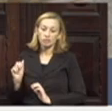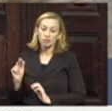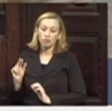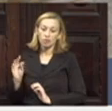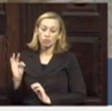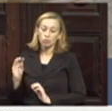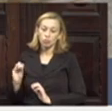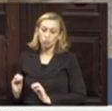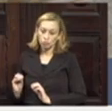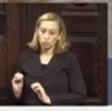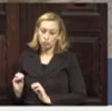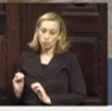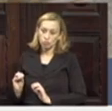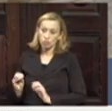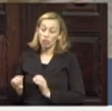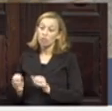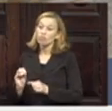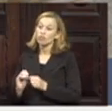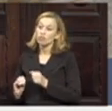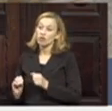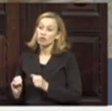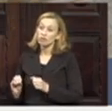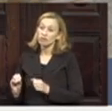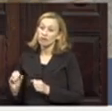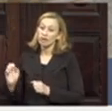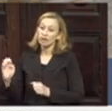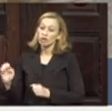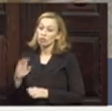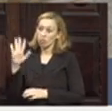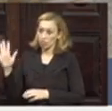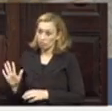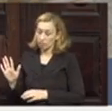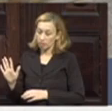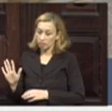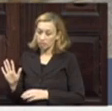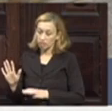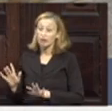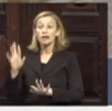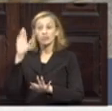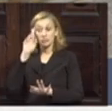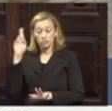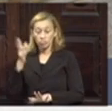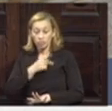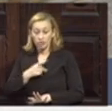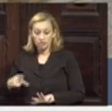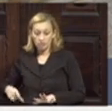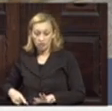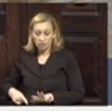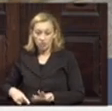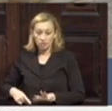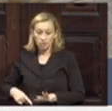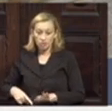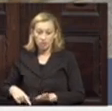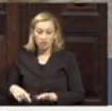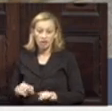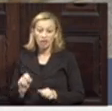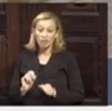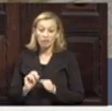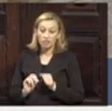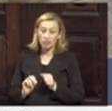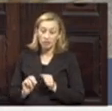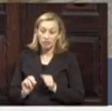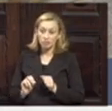uma impropriedade técnica. Diz Vossa Excelência, na sua redação, que os asfaltos de